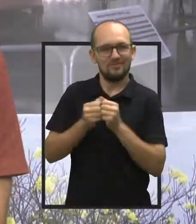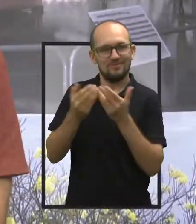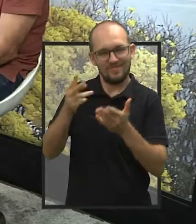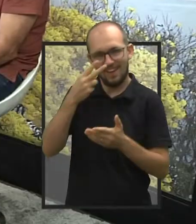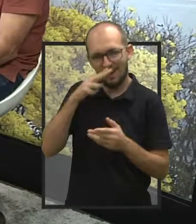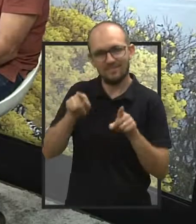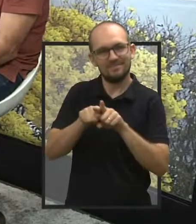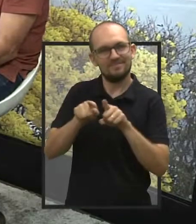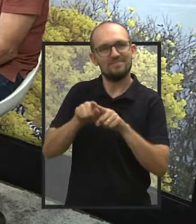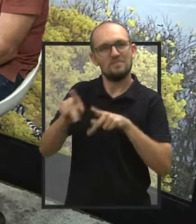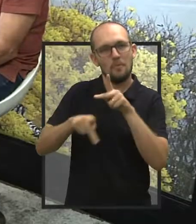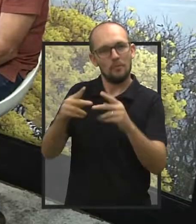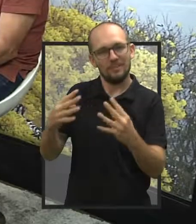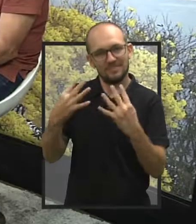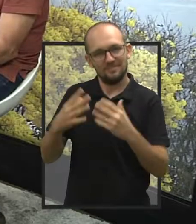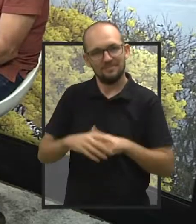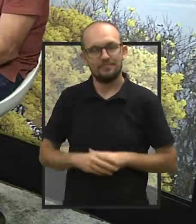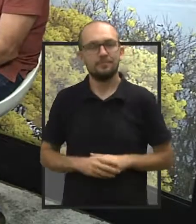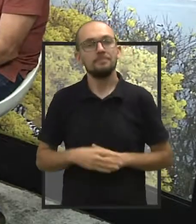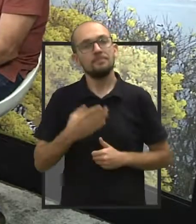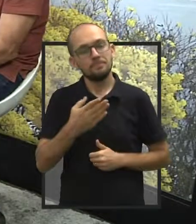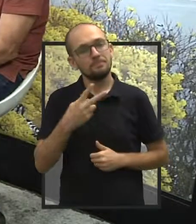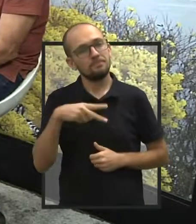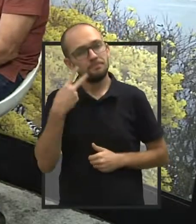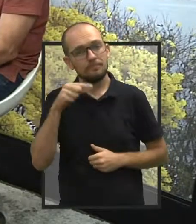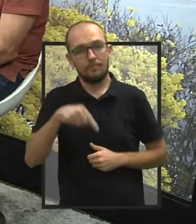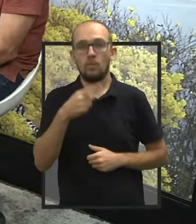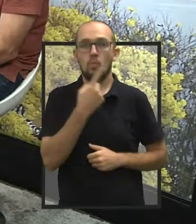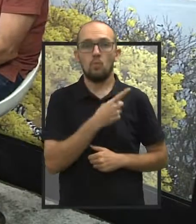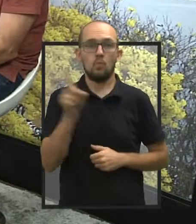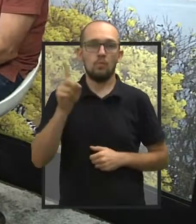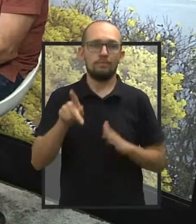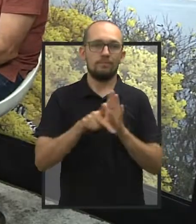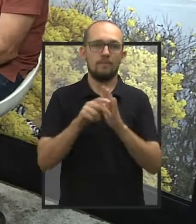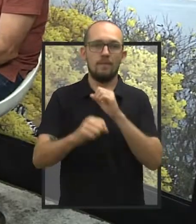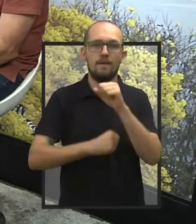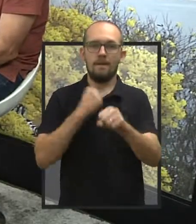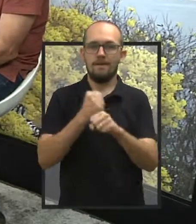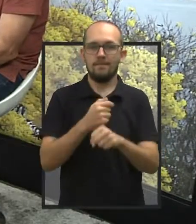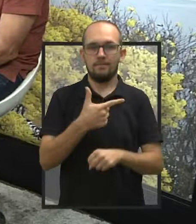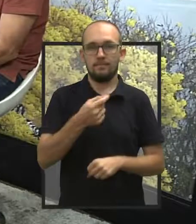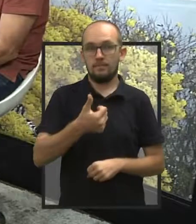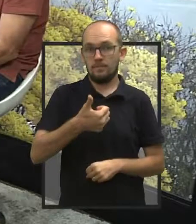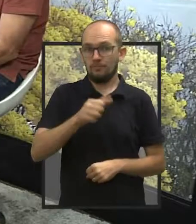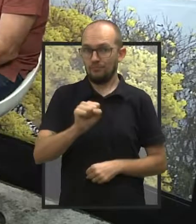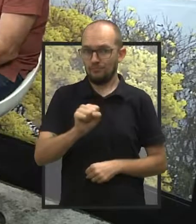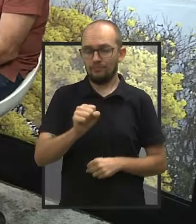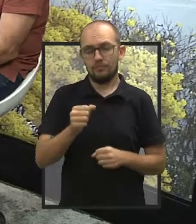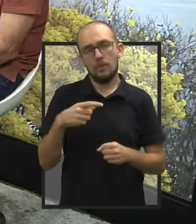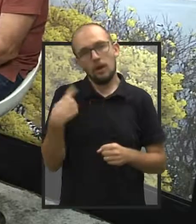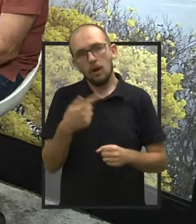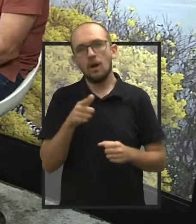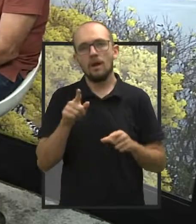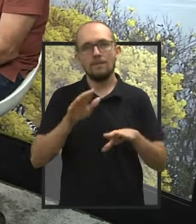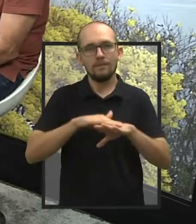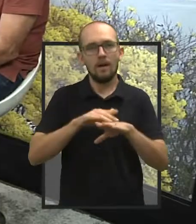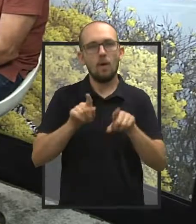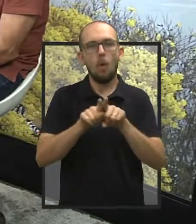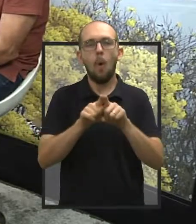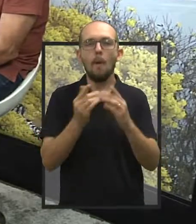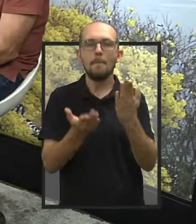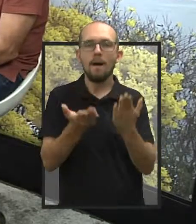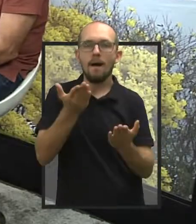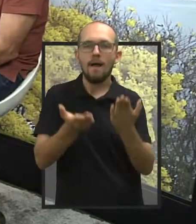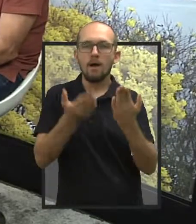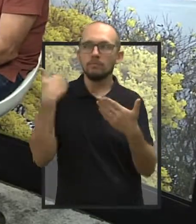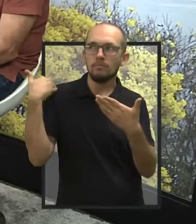Jaú. Vereador, este é o último Fala Vereador do ano de 2018 e a gente está fazendo uma espécie de balanço com os parlamentares do trabalho